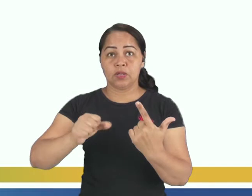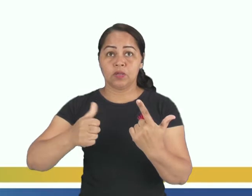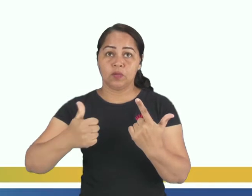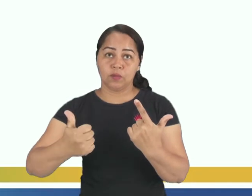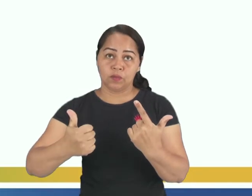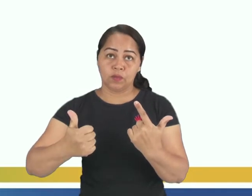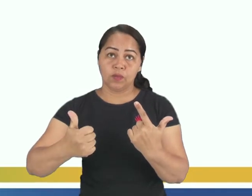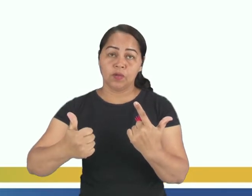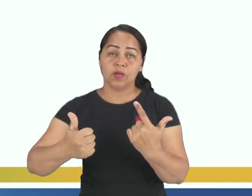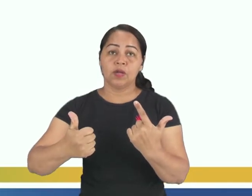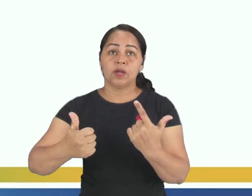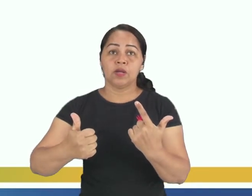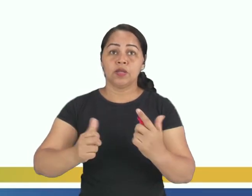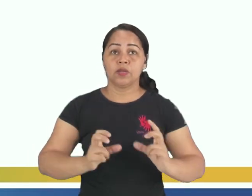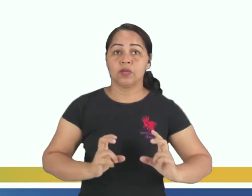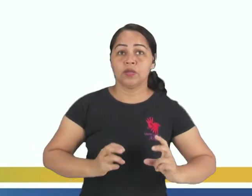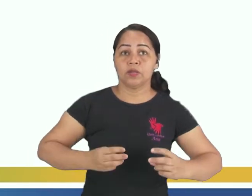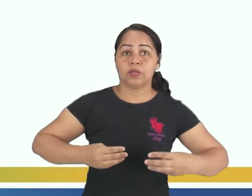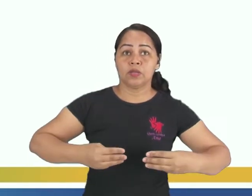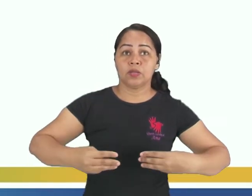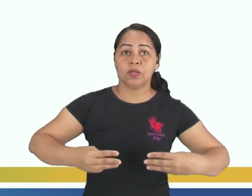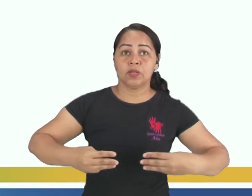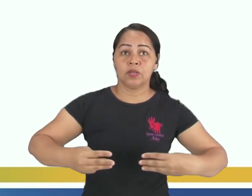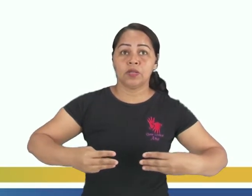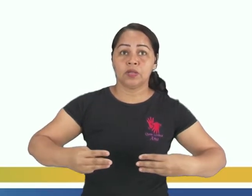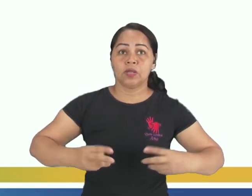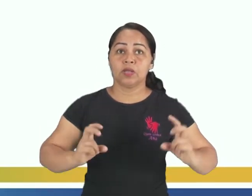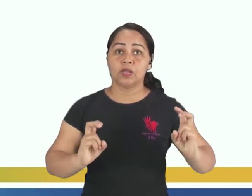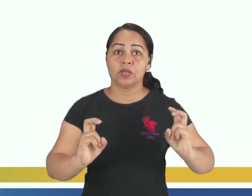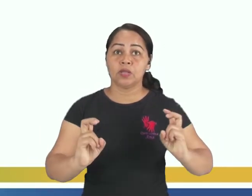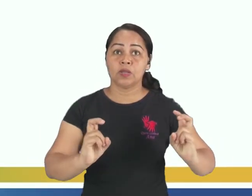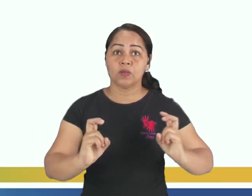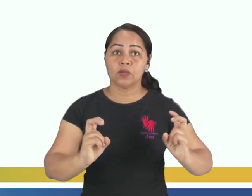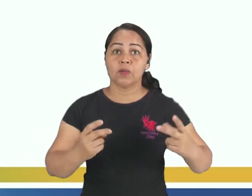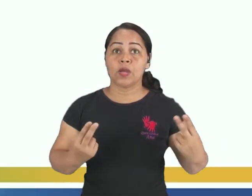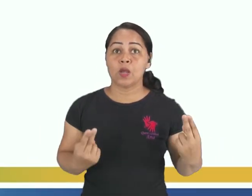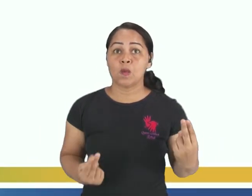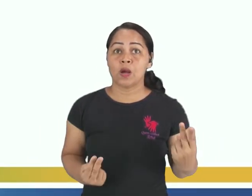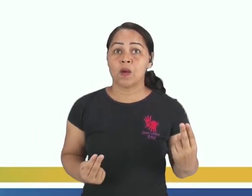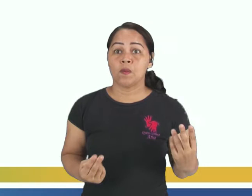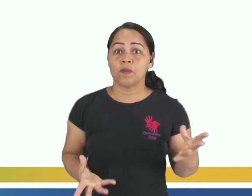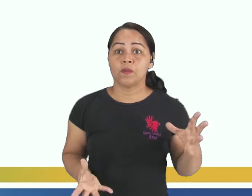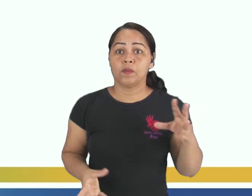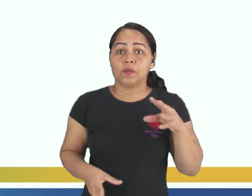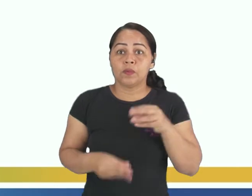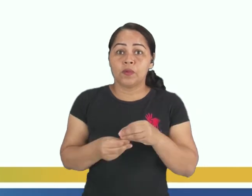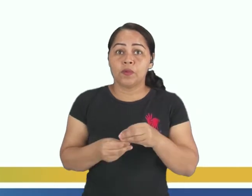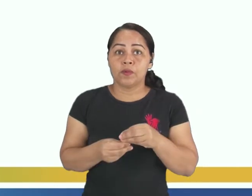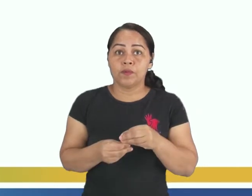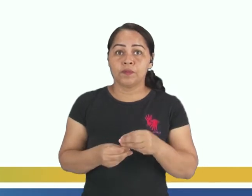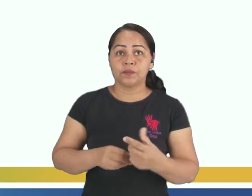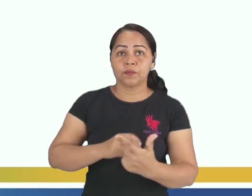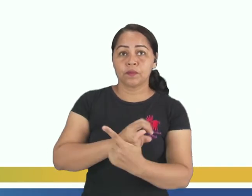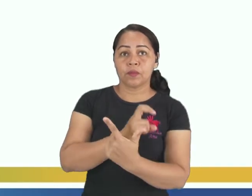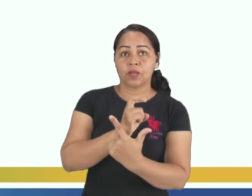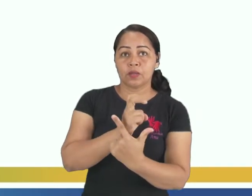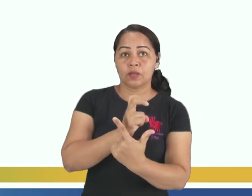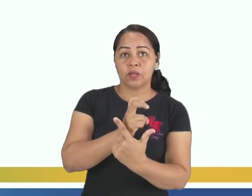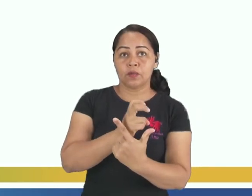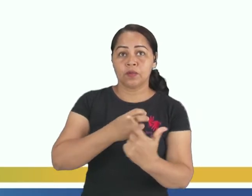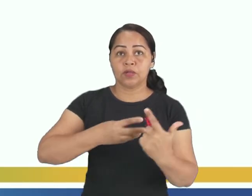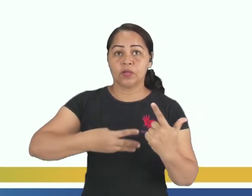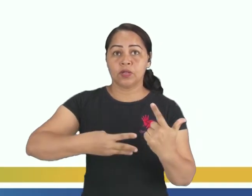mesmos, eu posso transformar esse produto de radicais num só produto. Então fica raiz quinta de